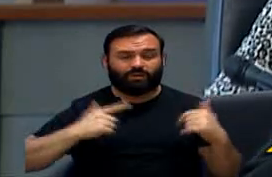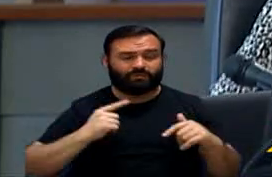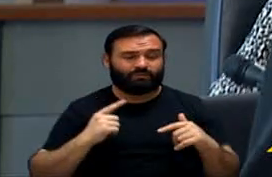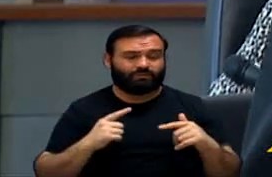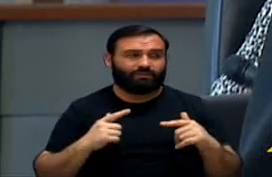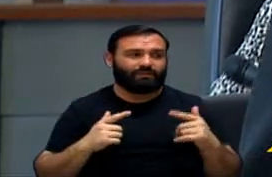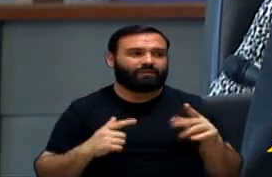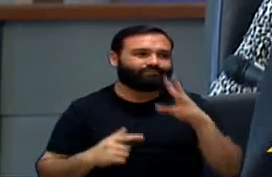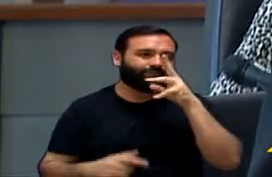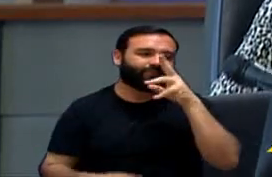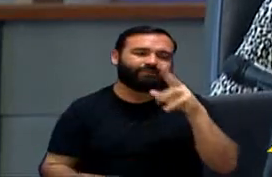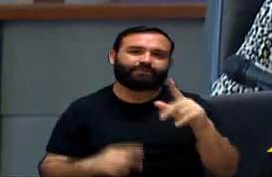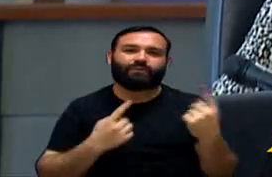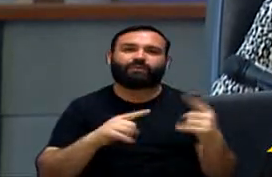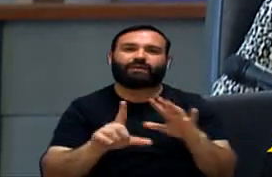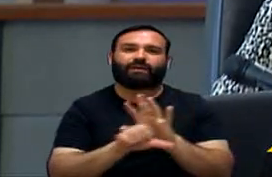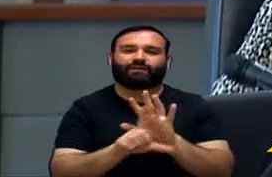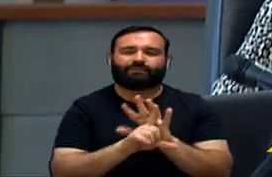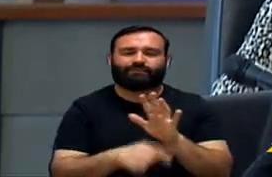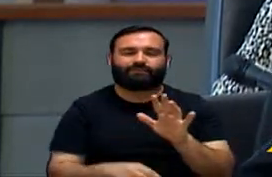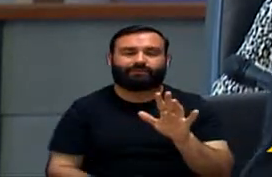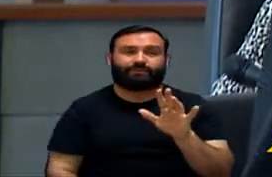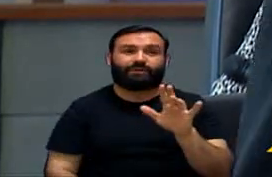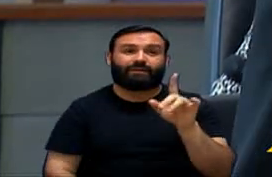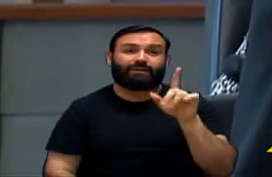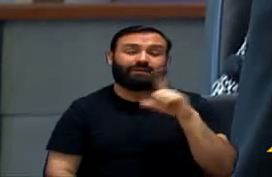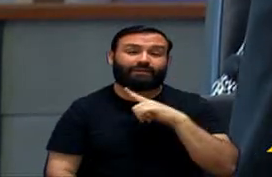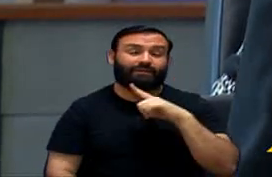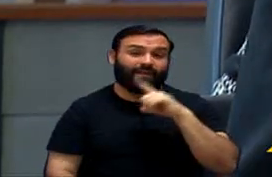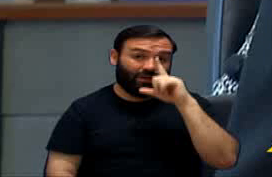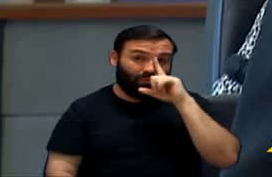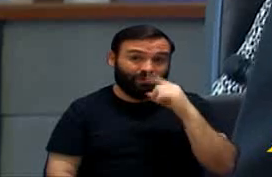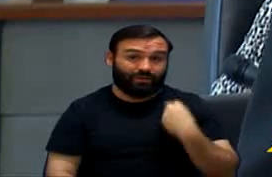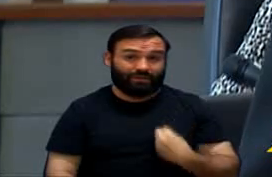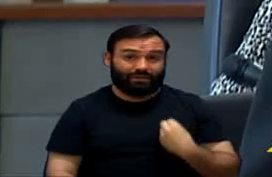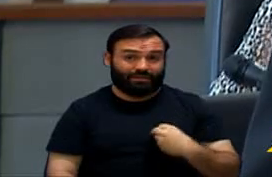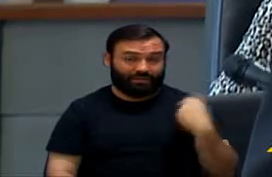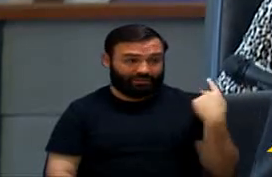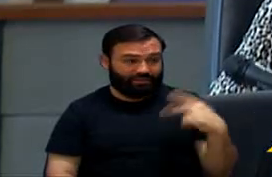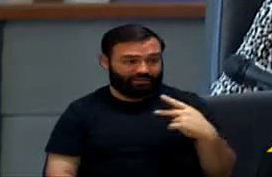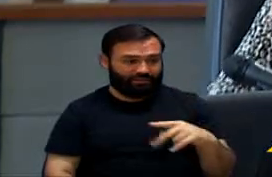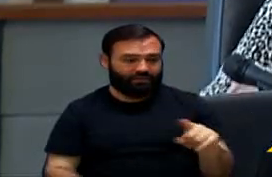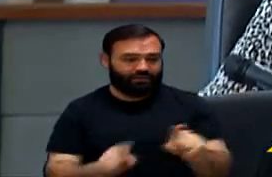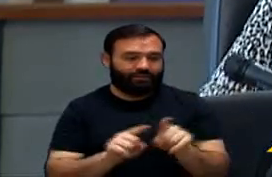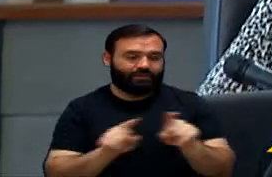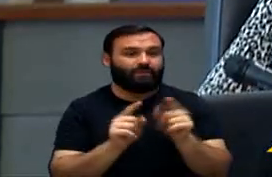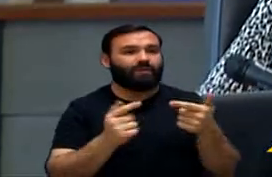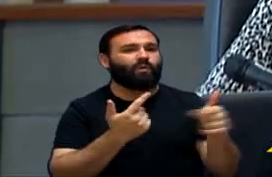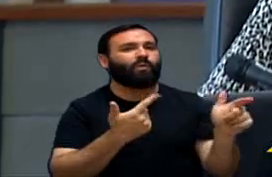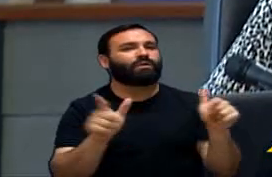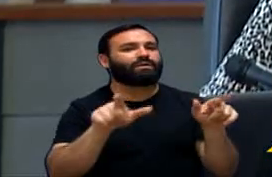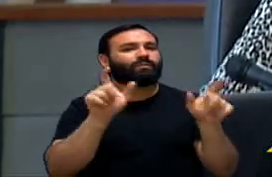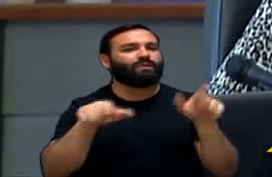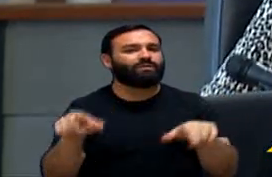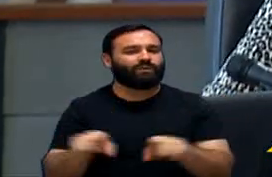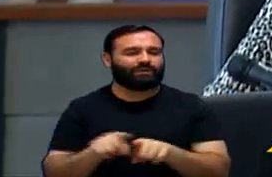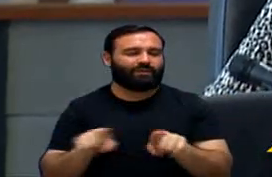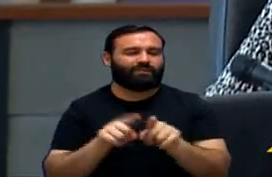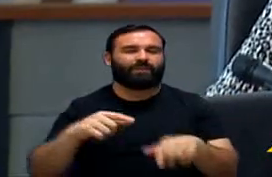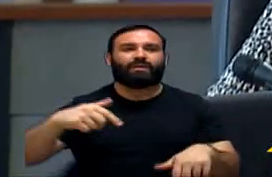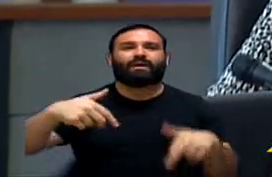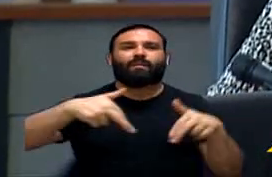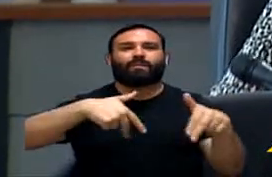cometendo infração de trânsito com risco pra vida dele e do dos outros também e do do